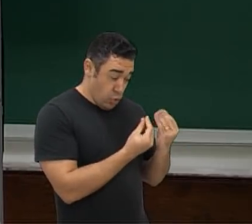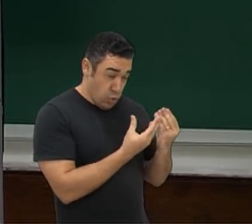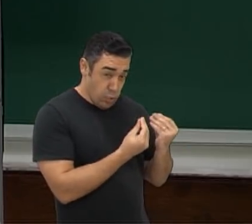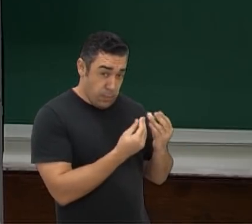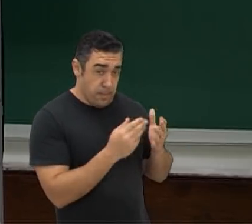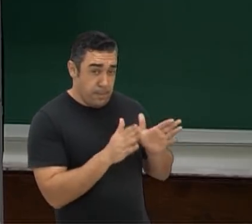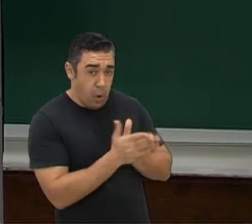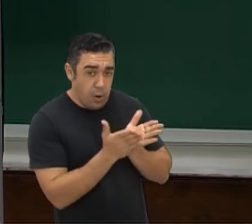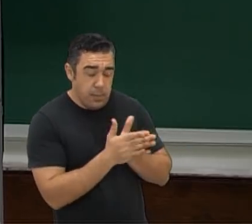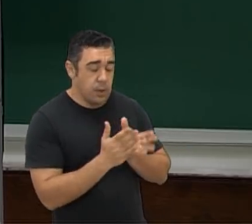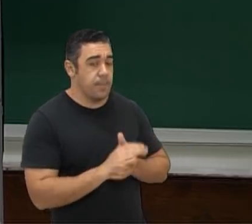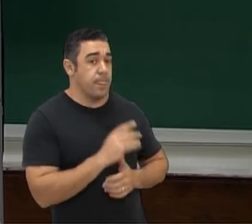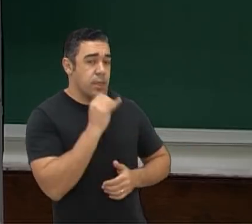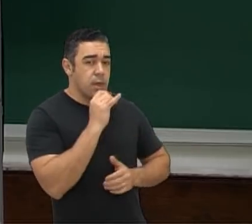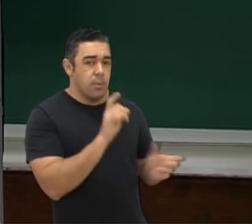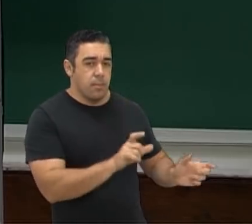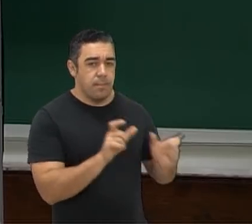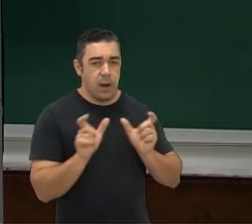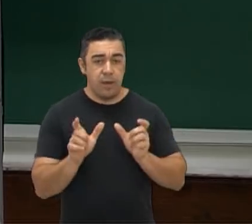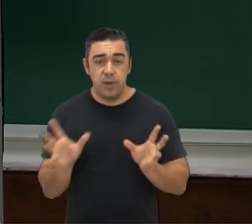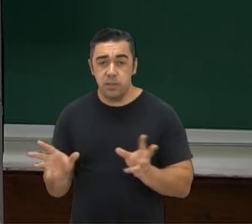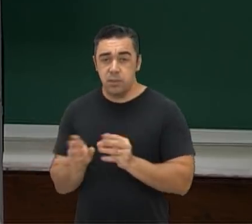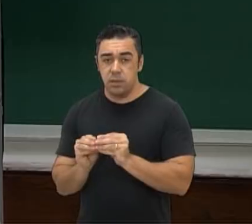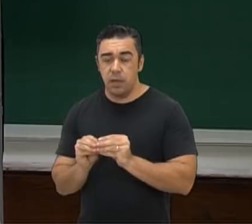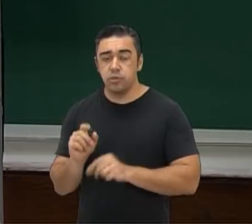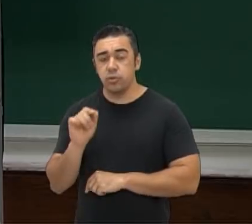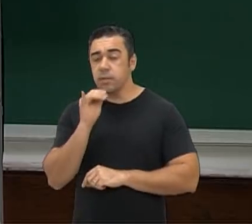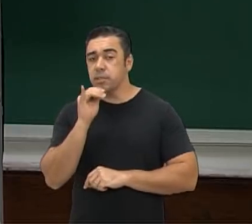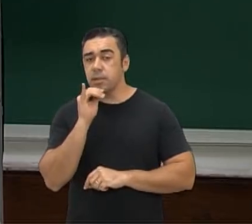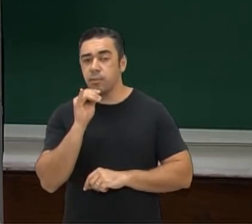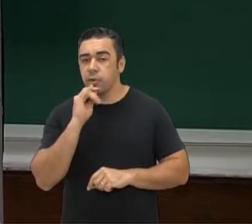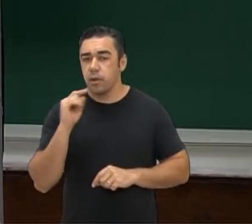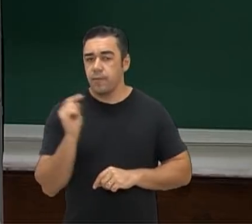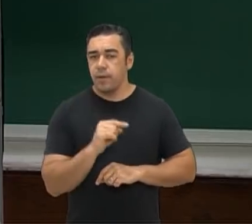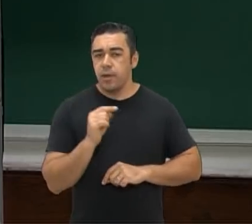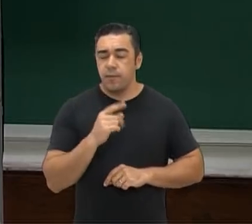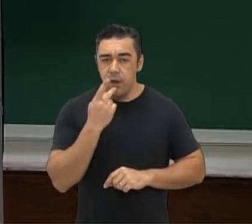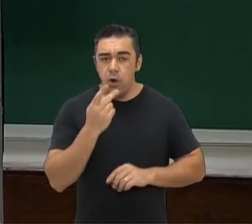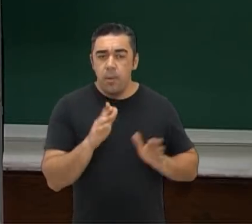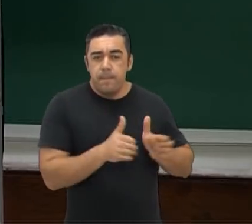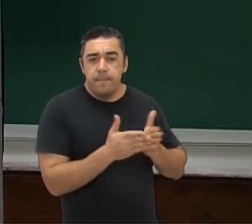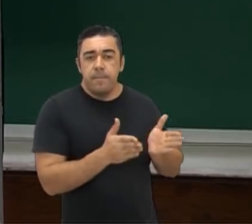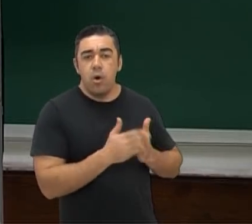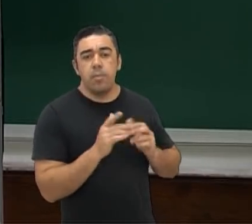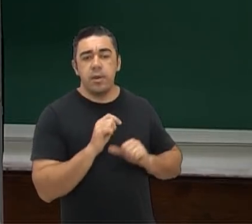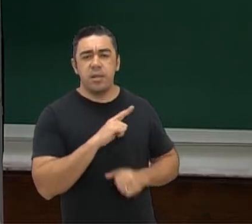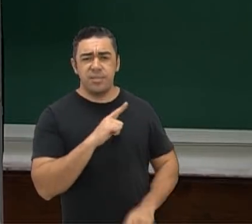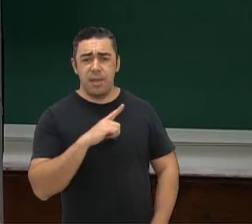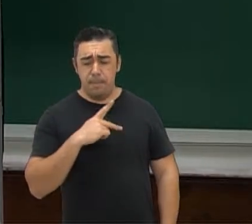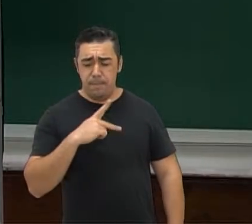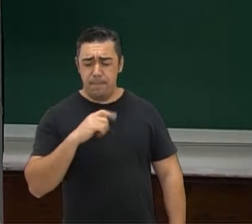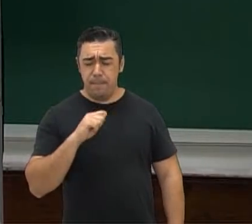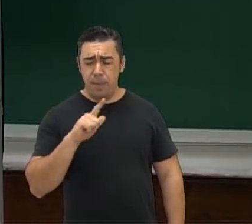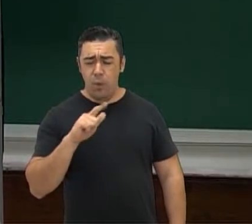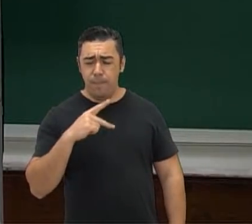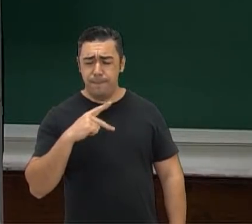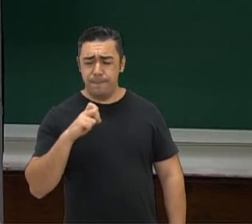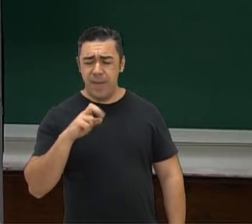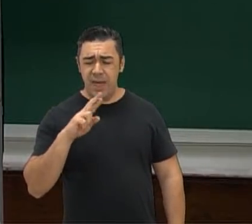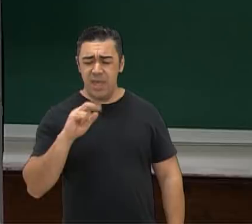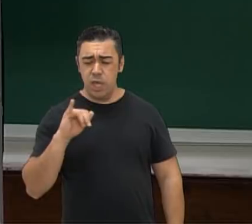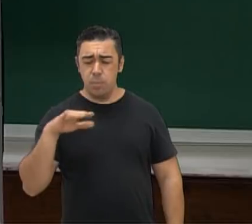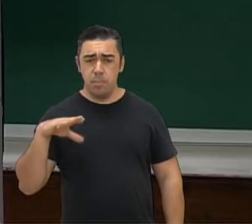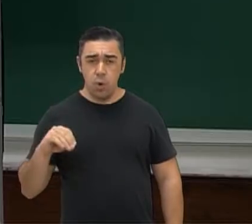advérbio muito. Agora, quando eu vou passar para o sintético, vou fazer uma síntese, né, de pobre, eu tenho a palavra paupérrimo, aí eu não vou usar